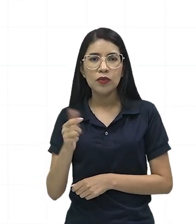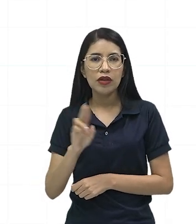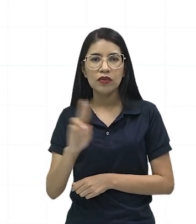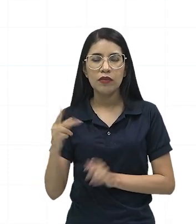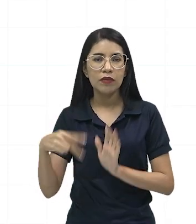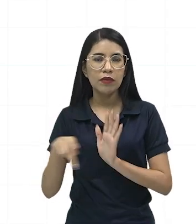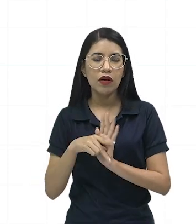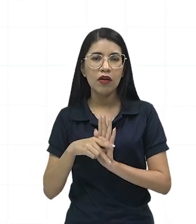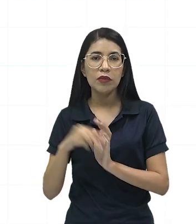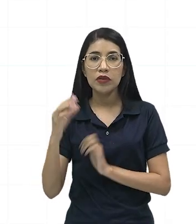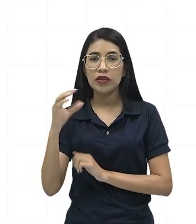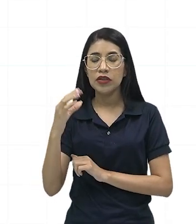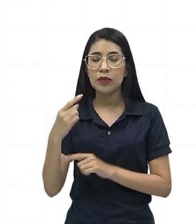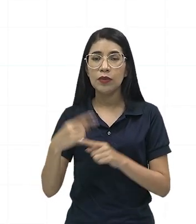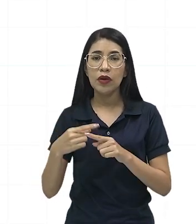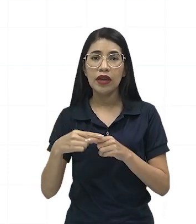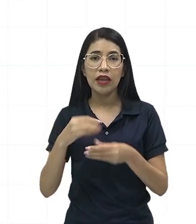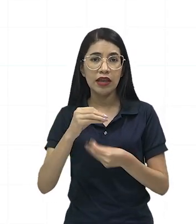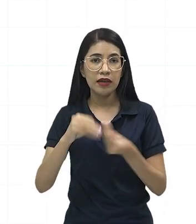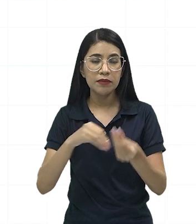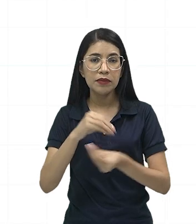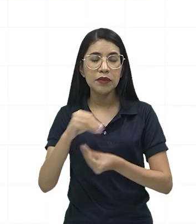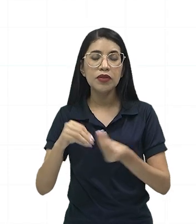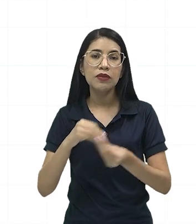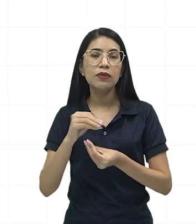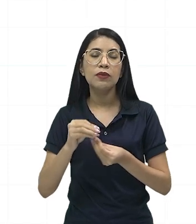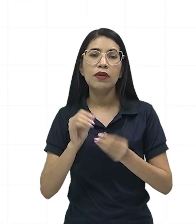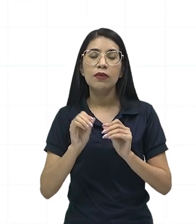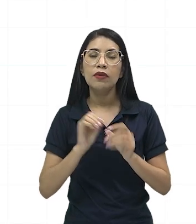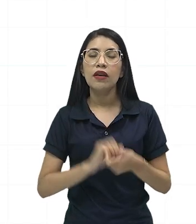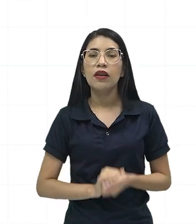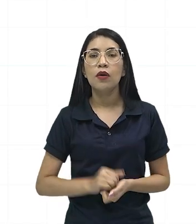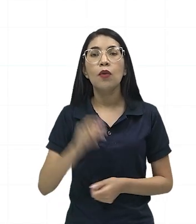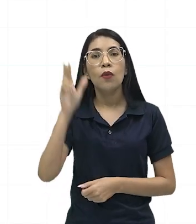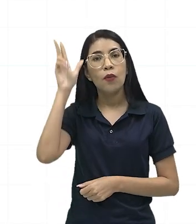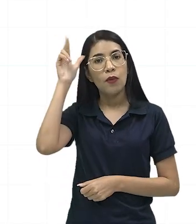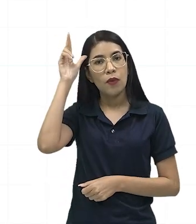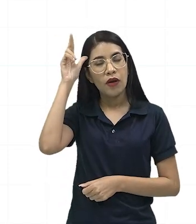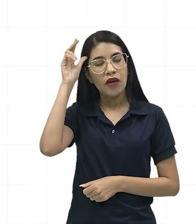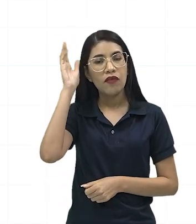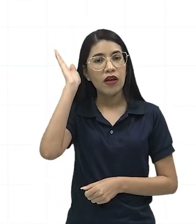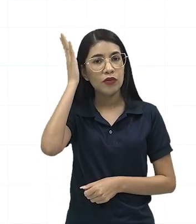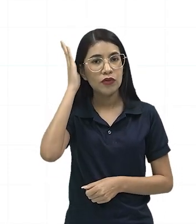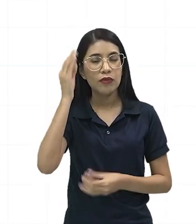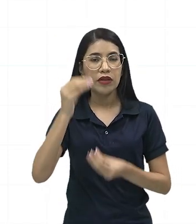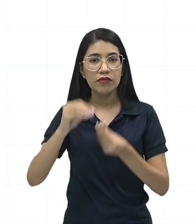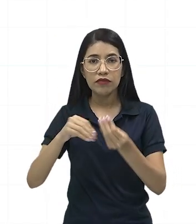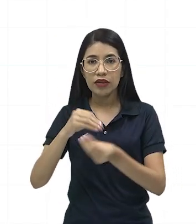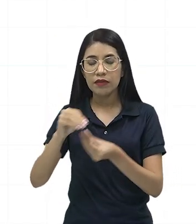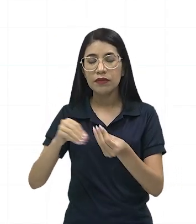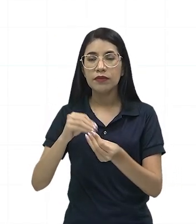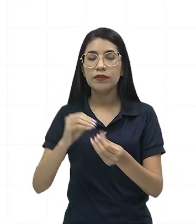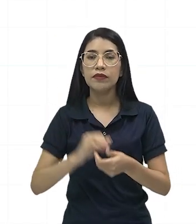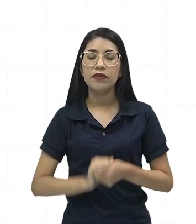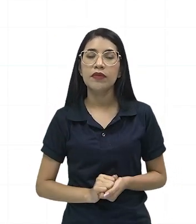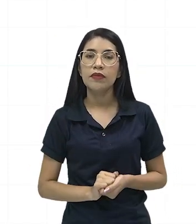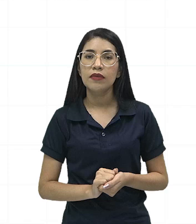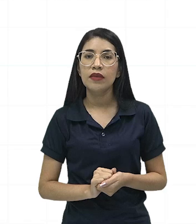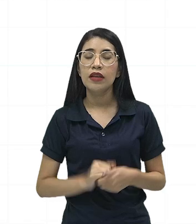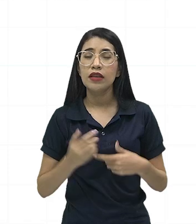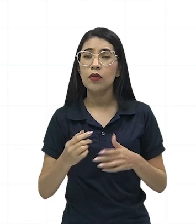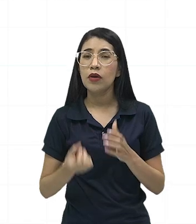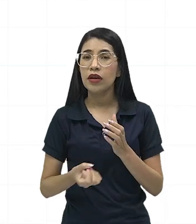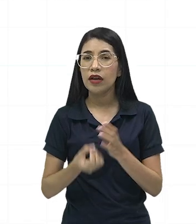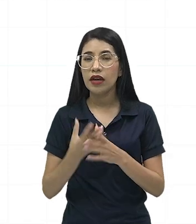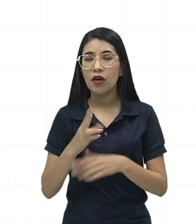científico, porque ela é um híbrido, ela é resultado do cruzamento entre o cavalo e o jumento. Então, até na hora de expressar um